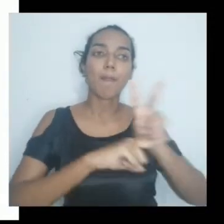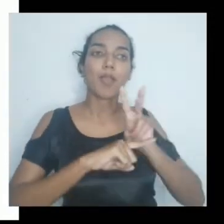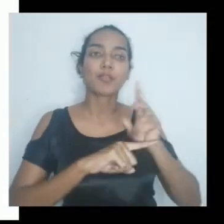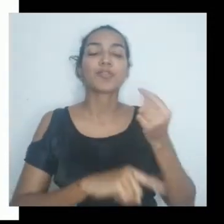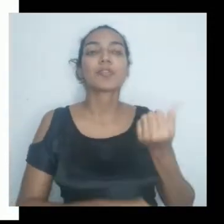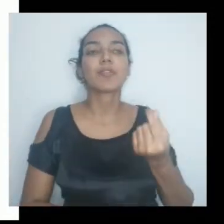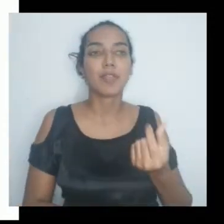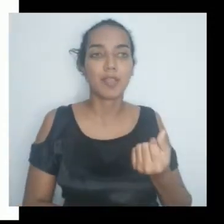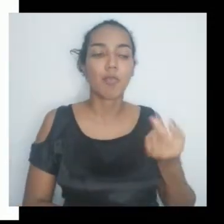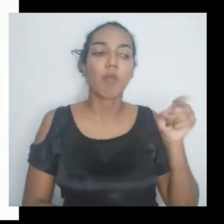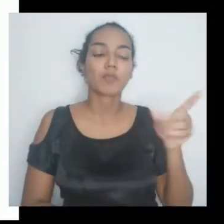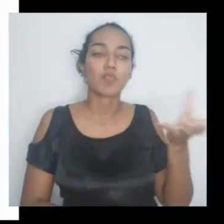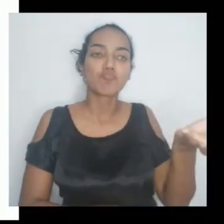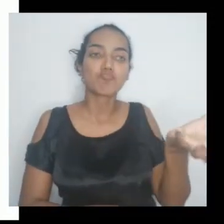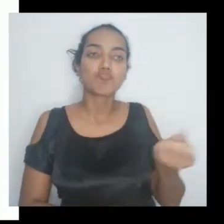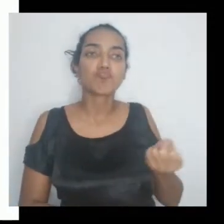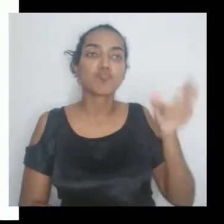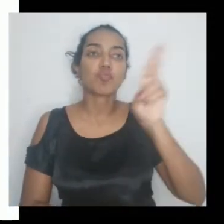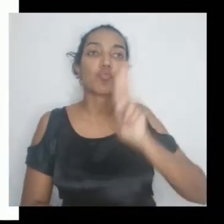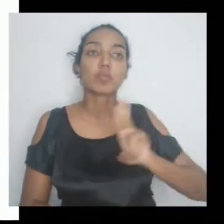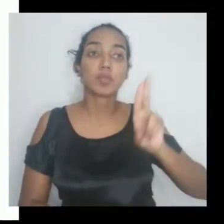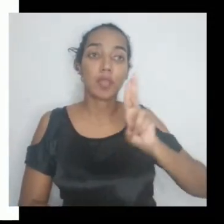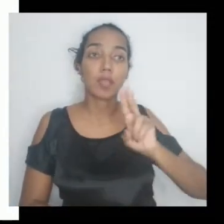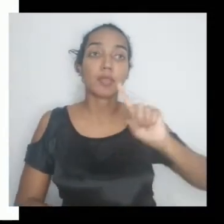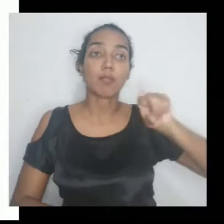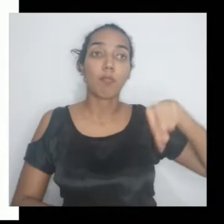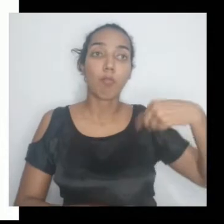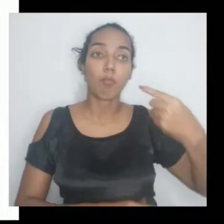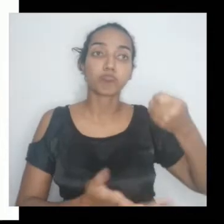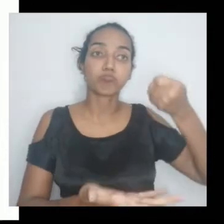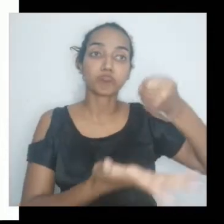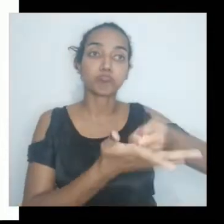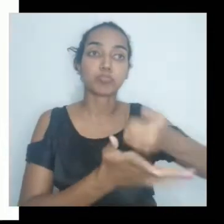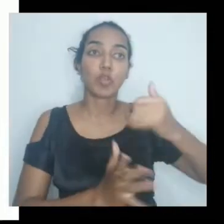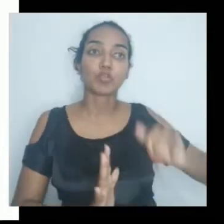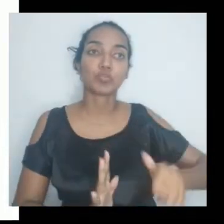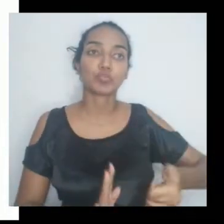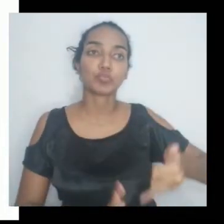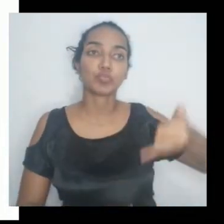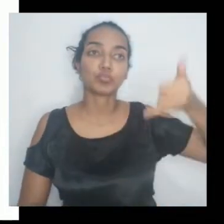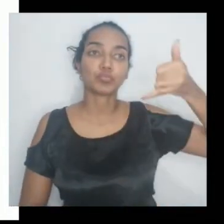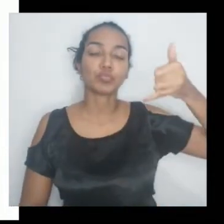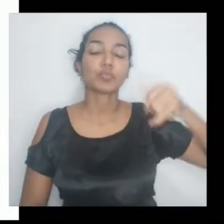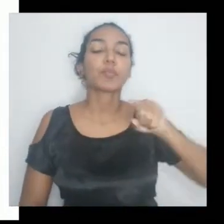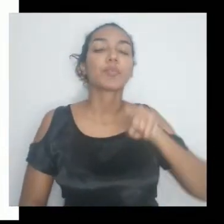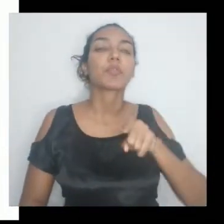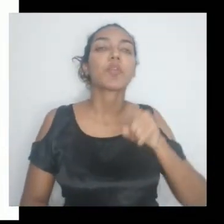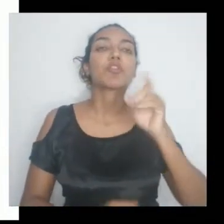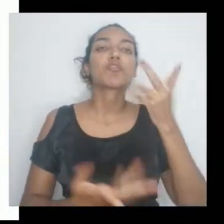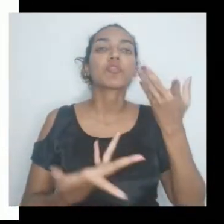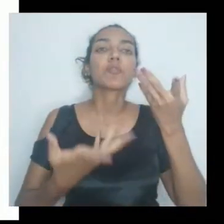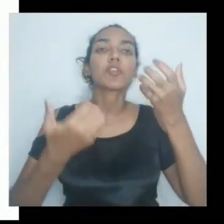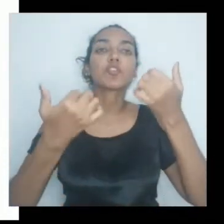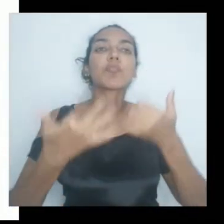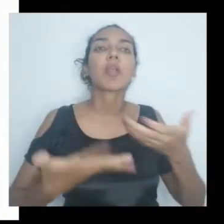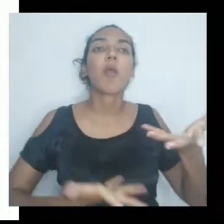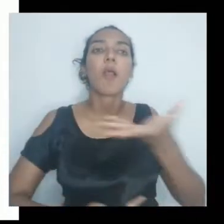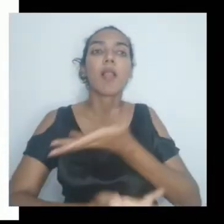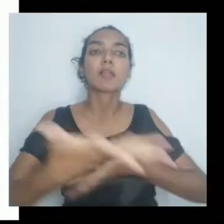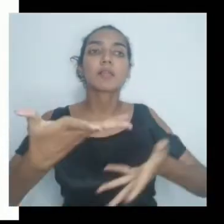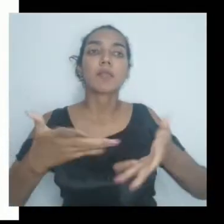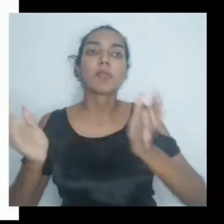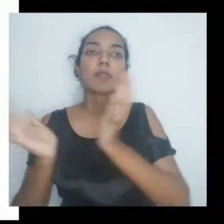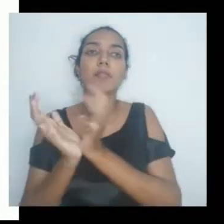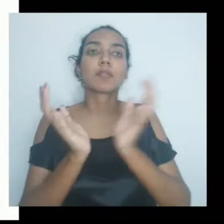ele a título de juros. Então, a gente vai definir um relacionamento entre essas classes, tá? O relacionamento entre